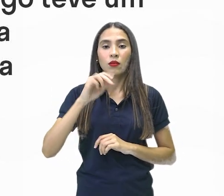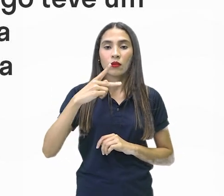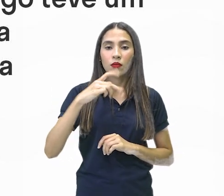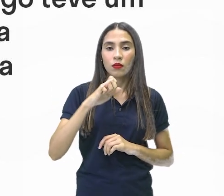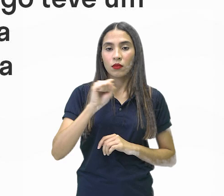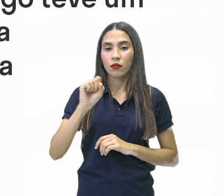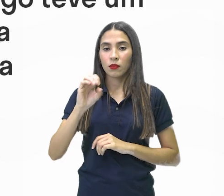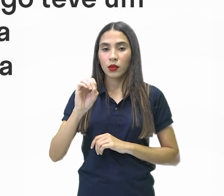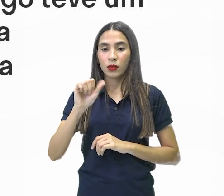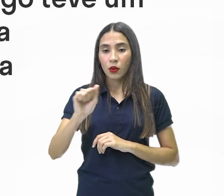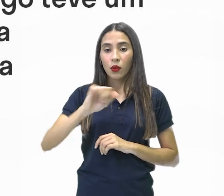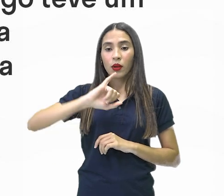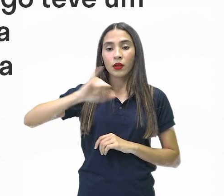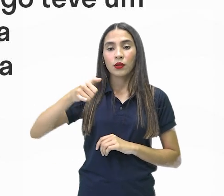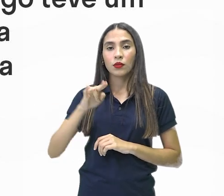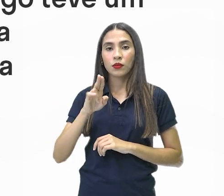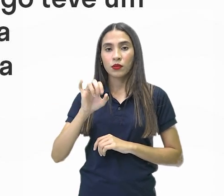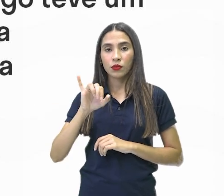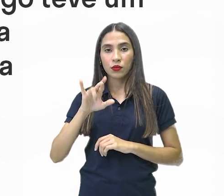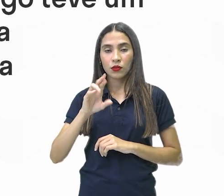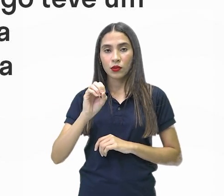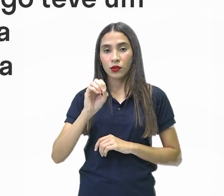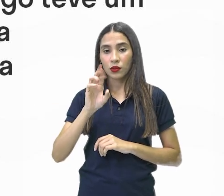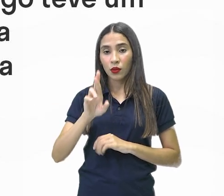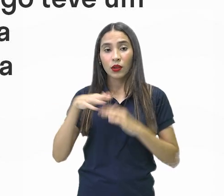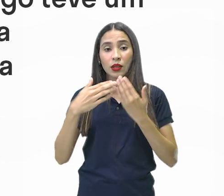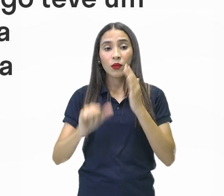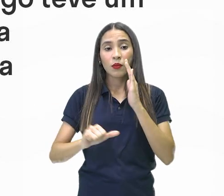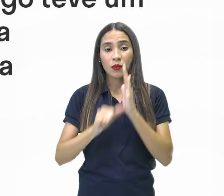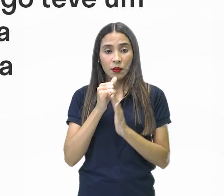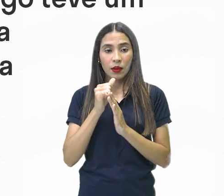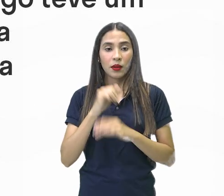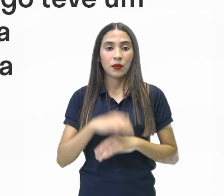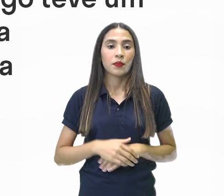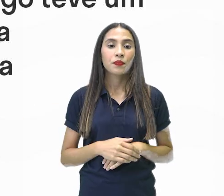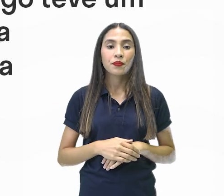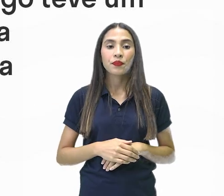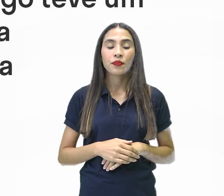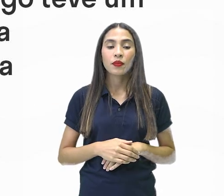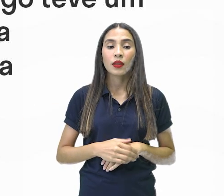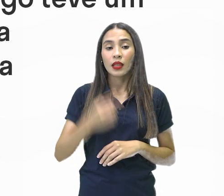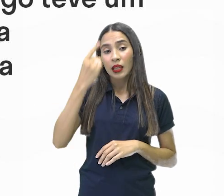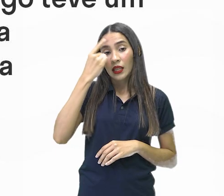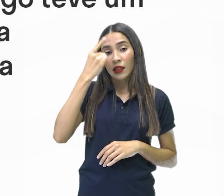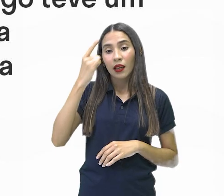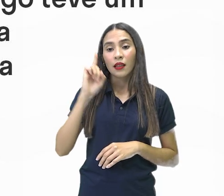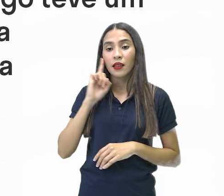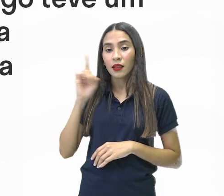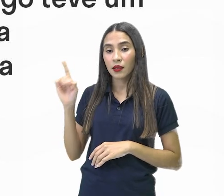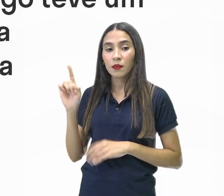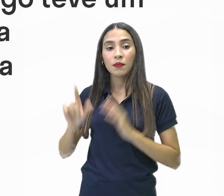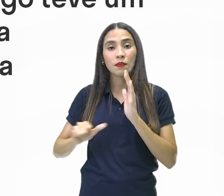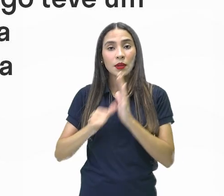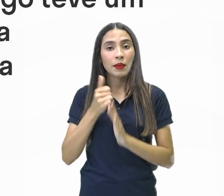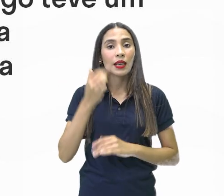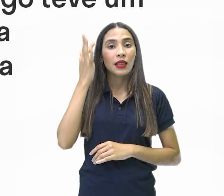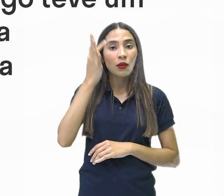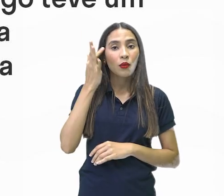Pessoa Júnior. Nós vamos apresentar, então, aí o primeiro problema,